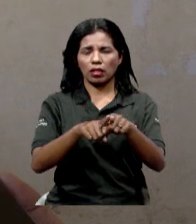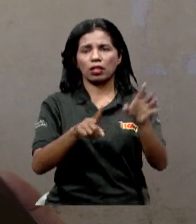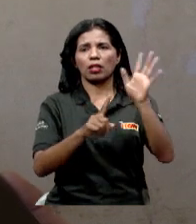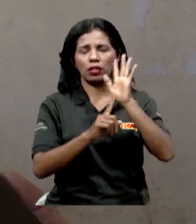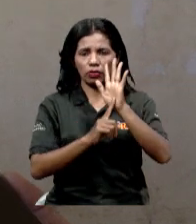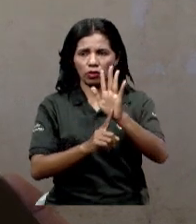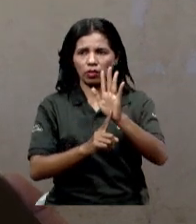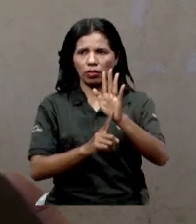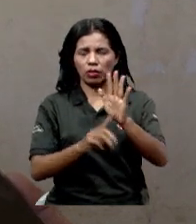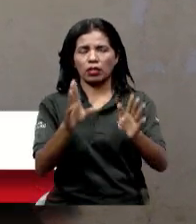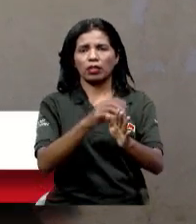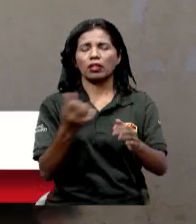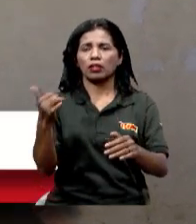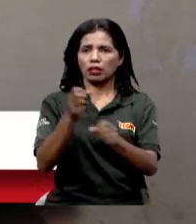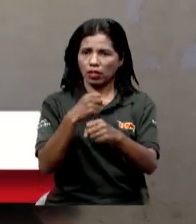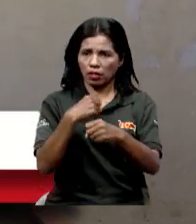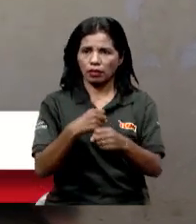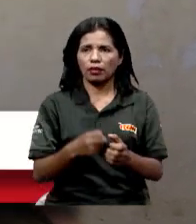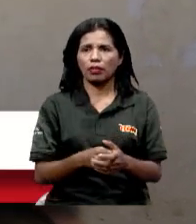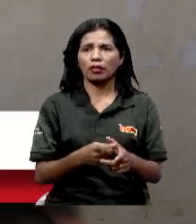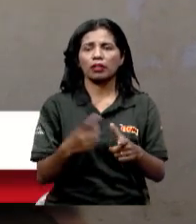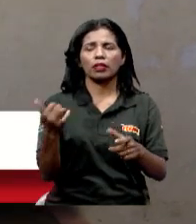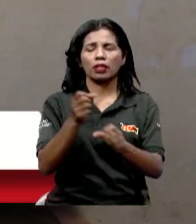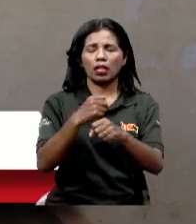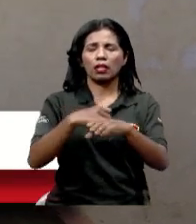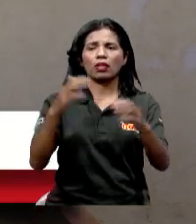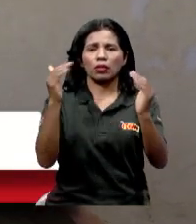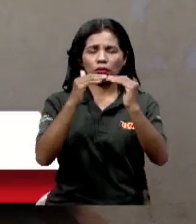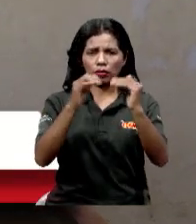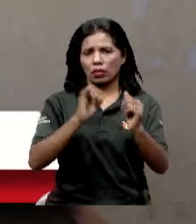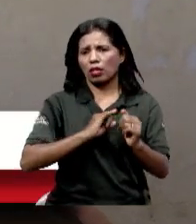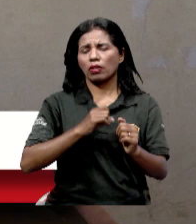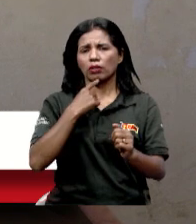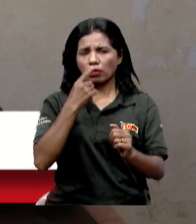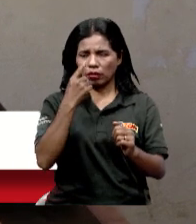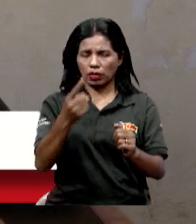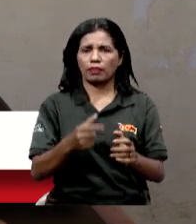ho exposição no Vesir Halo. De Vesir Halo seminário ne hanesan me hodian